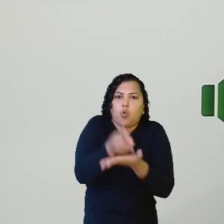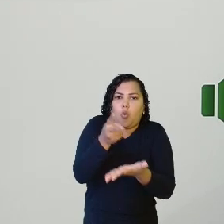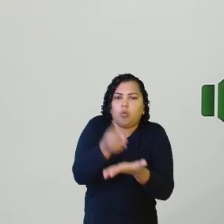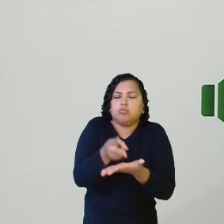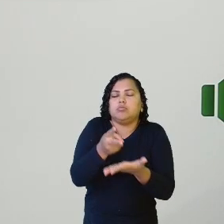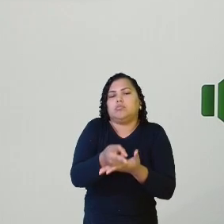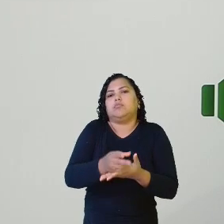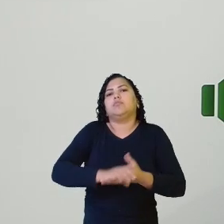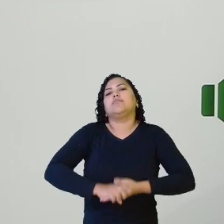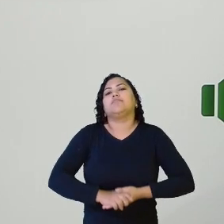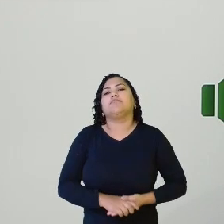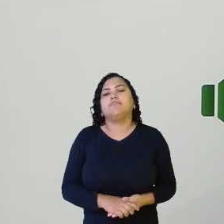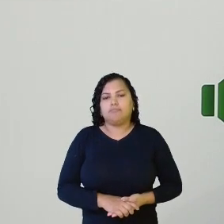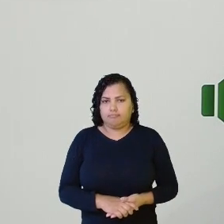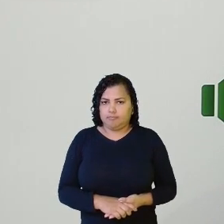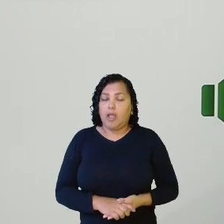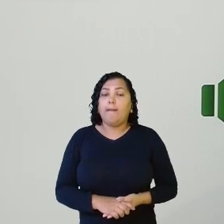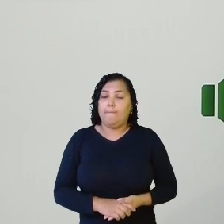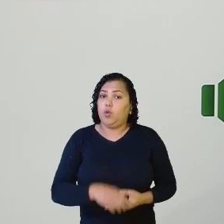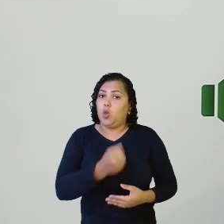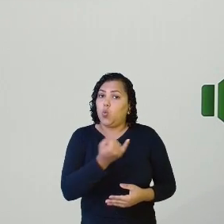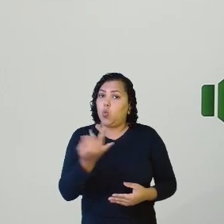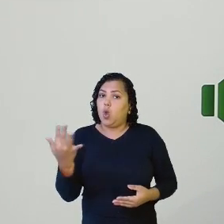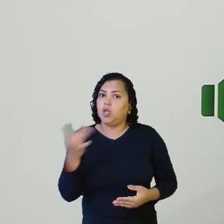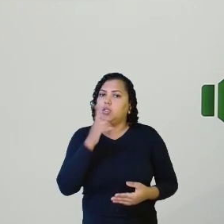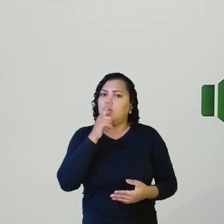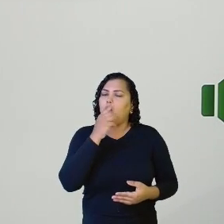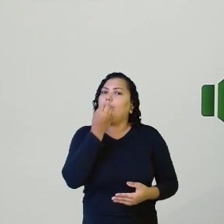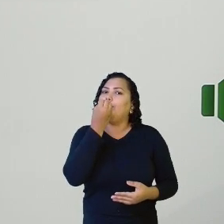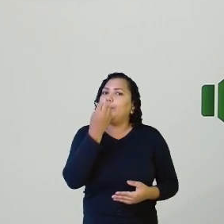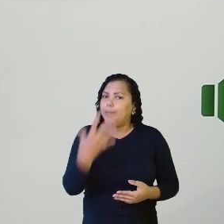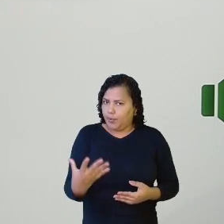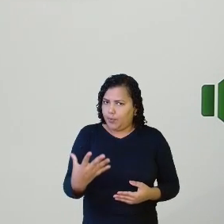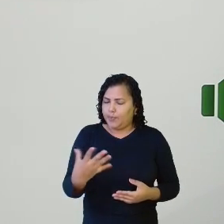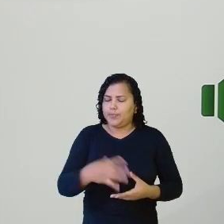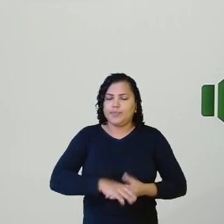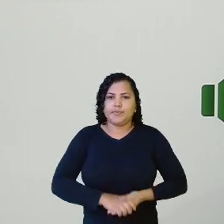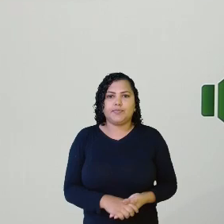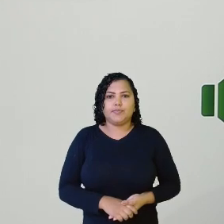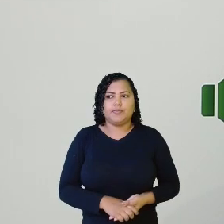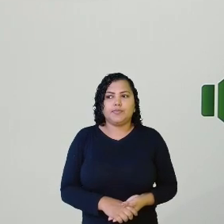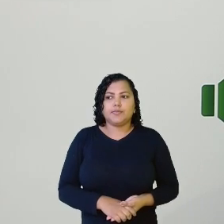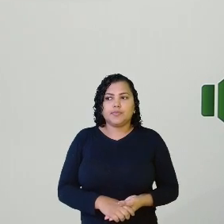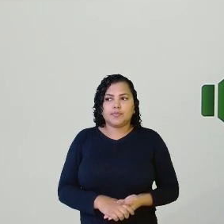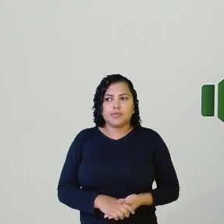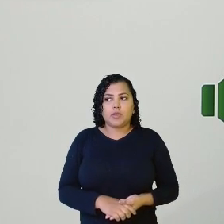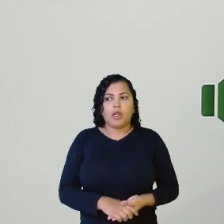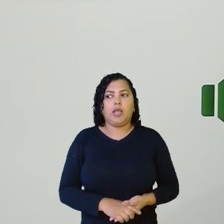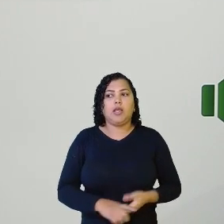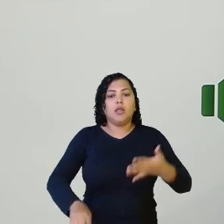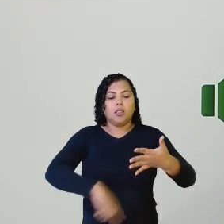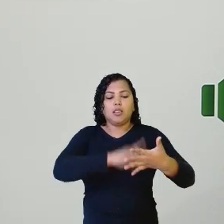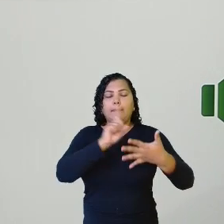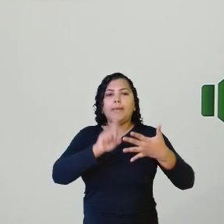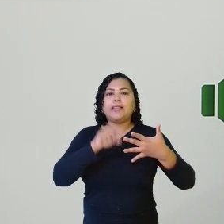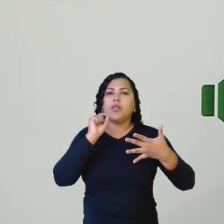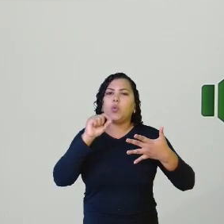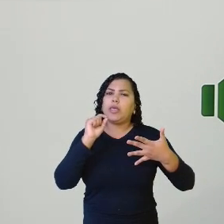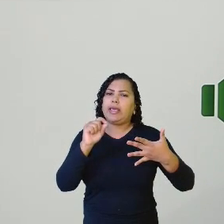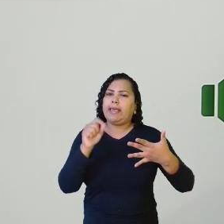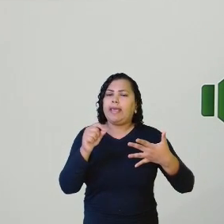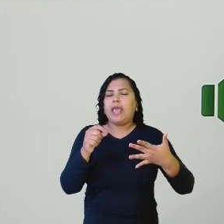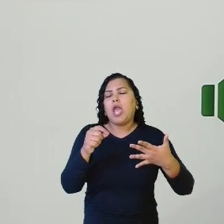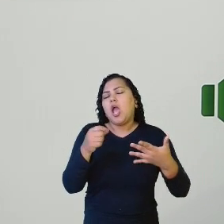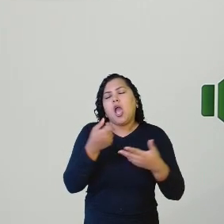por conta dessa quantidade de água que oferece para os seres vivos. E ele também possui recursos naturais que